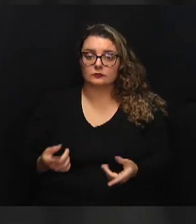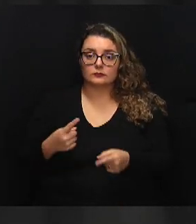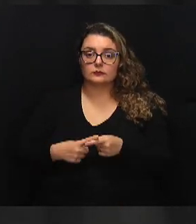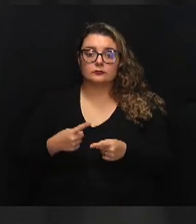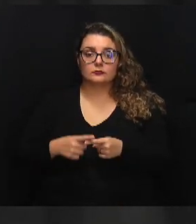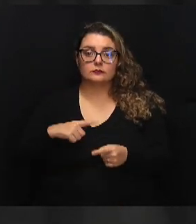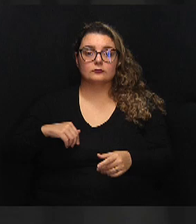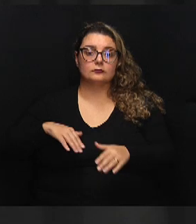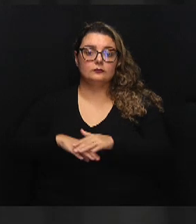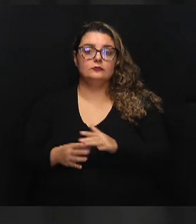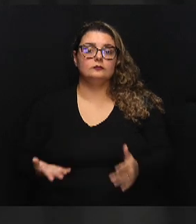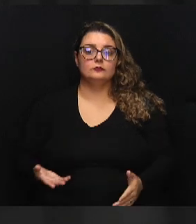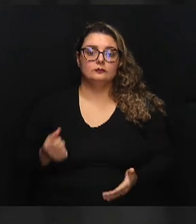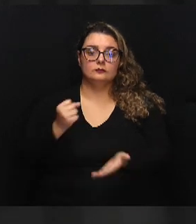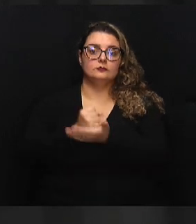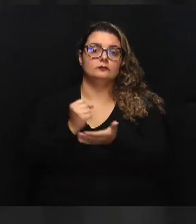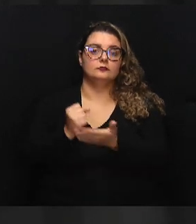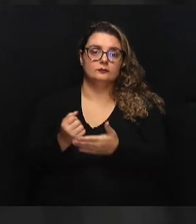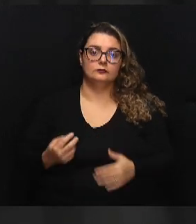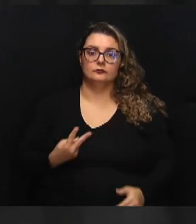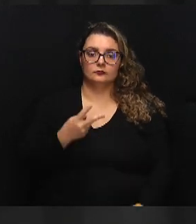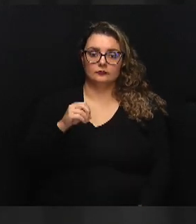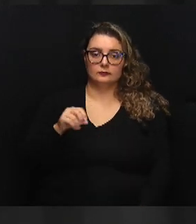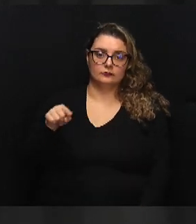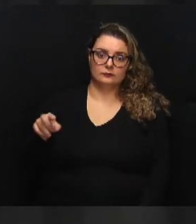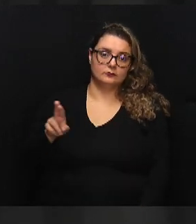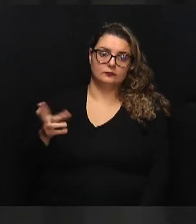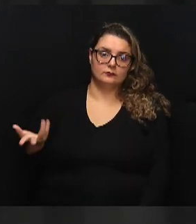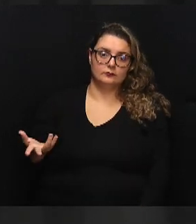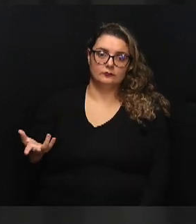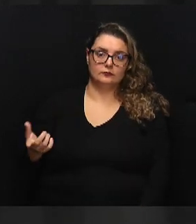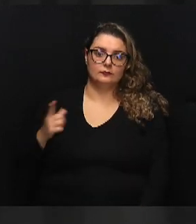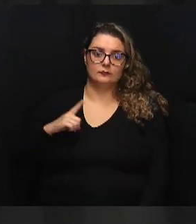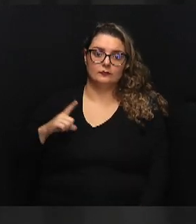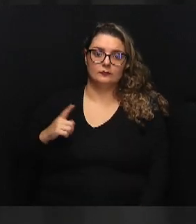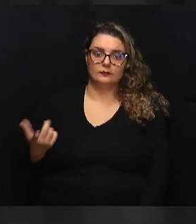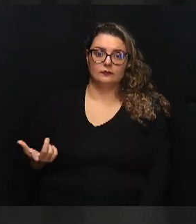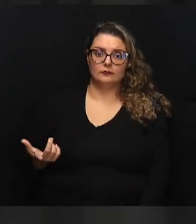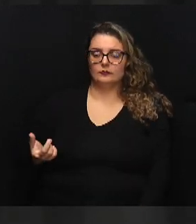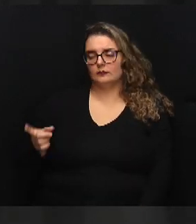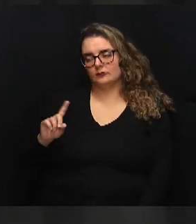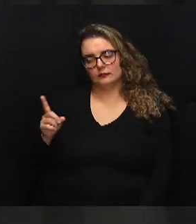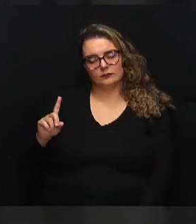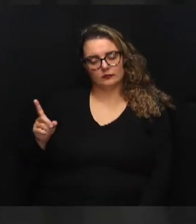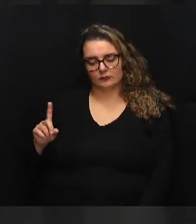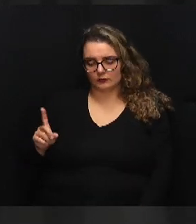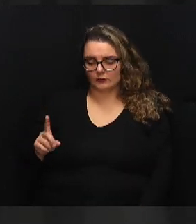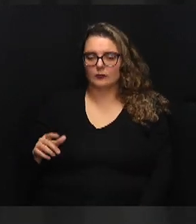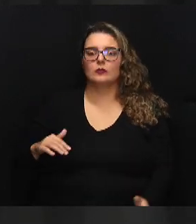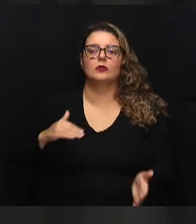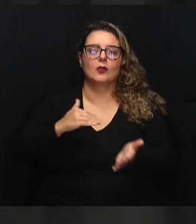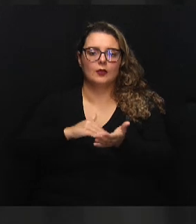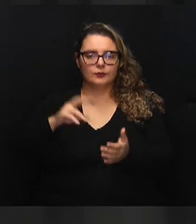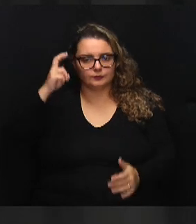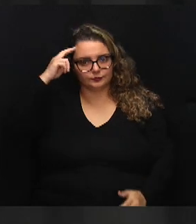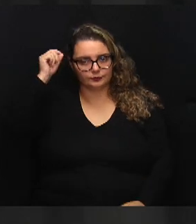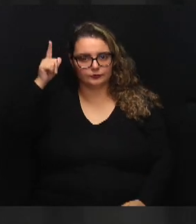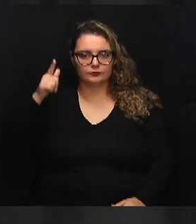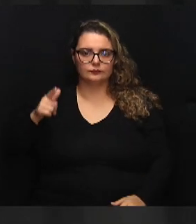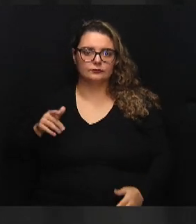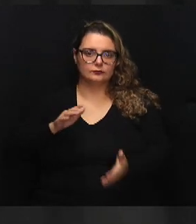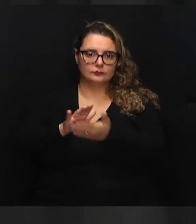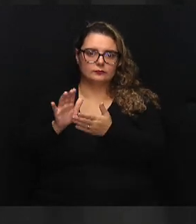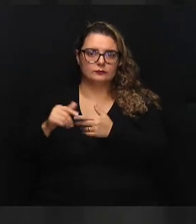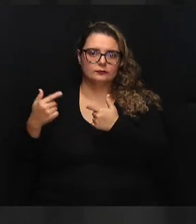dinheiro eu vou contratar um show aí que custa R$200 mil, que vai sobrar R$200 mil. Não, Secretaria de Cultura que gaste onde ela